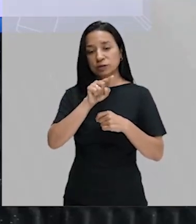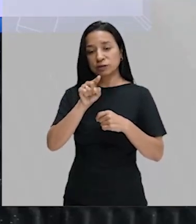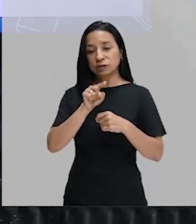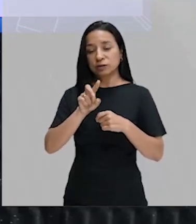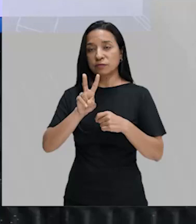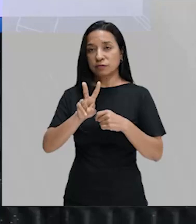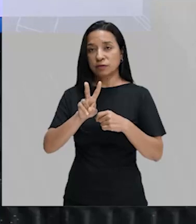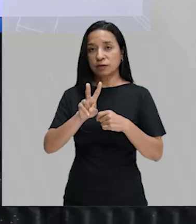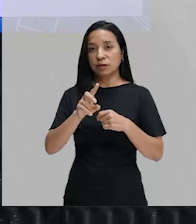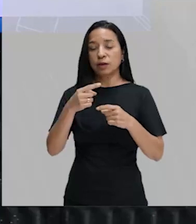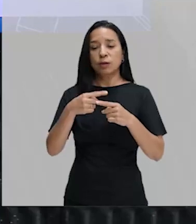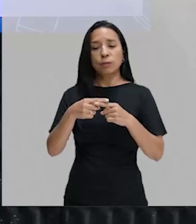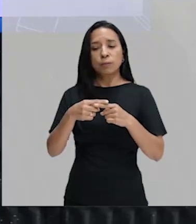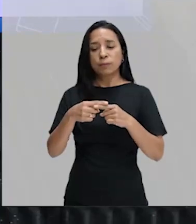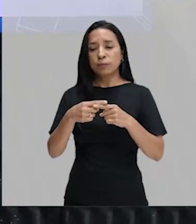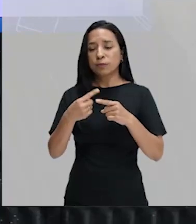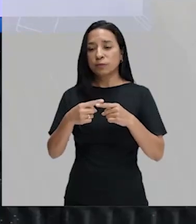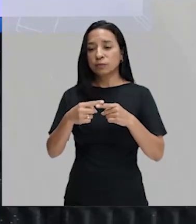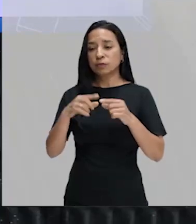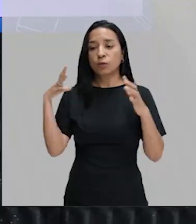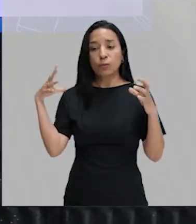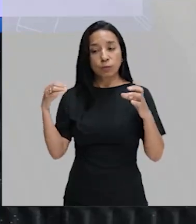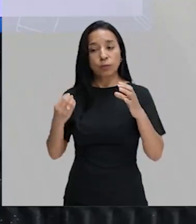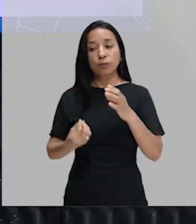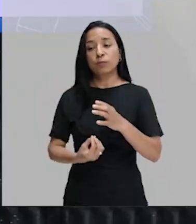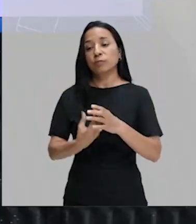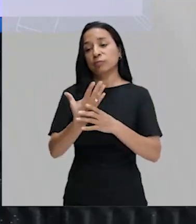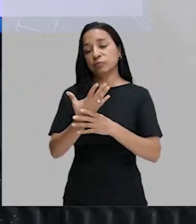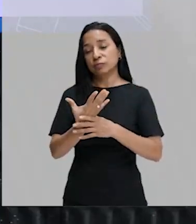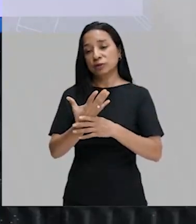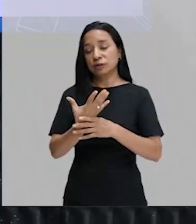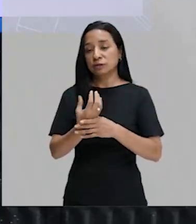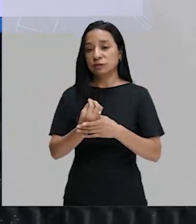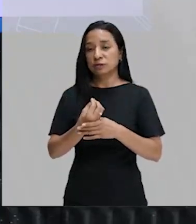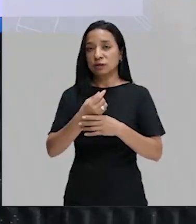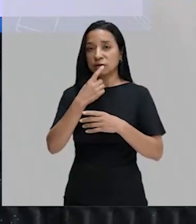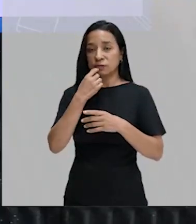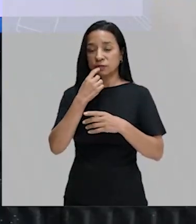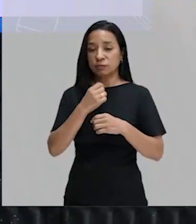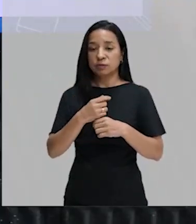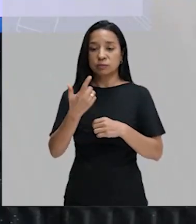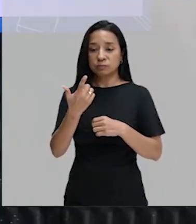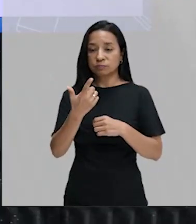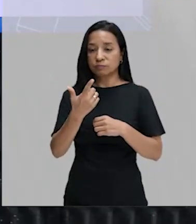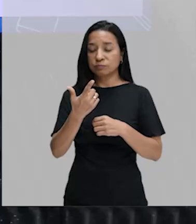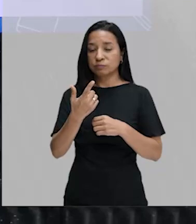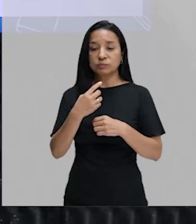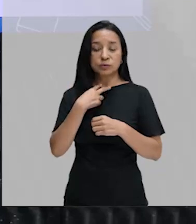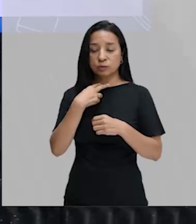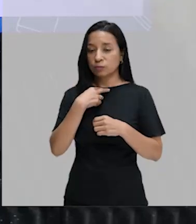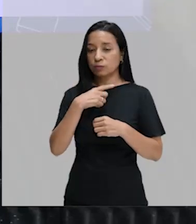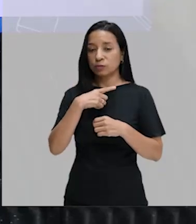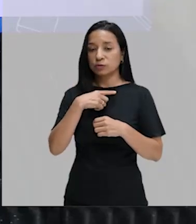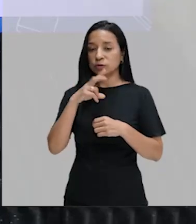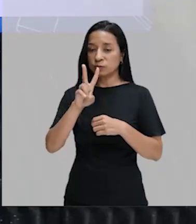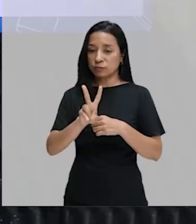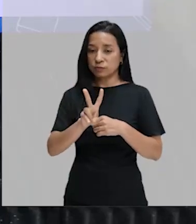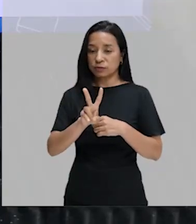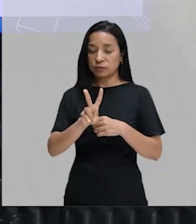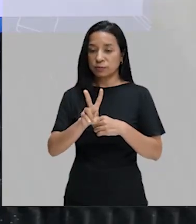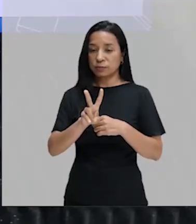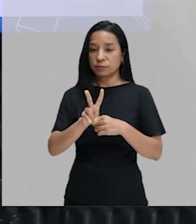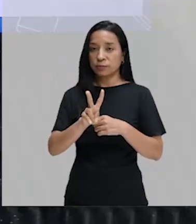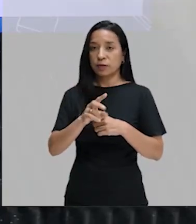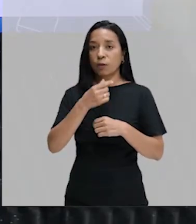pessoal? Porque o V é dominante sobre o azul. Então, não pode ter esse V ali, tá bom? Então, para